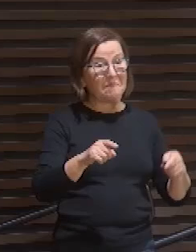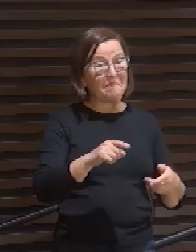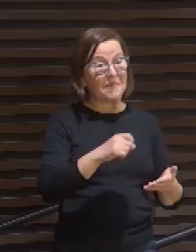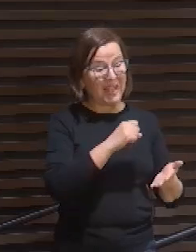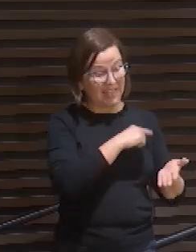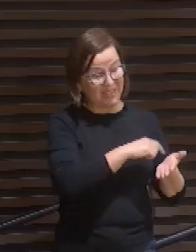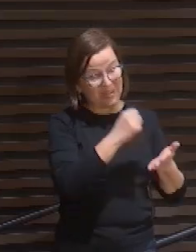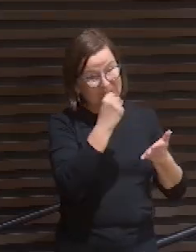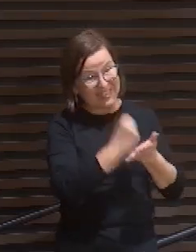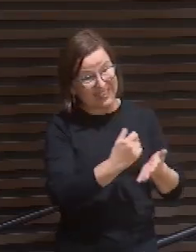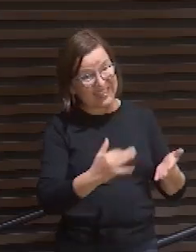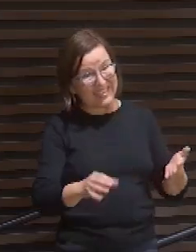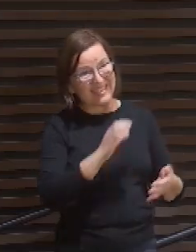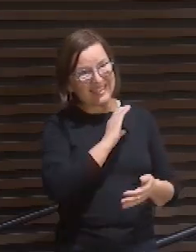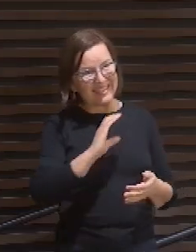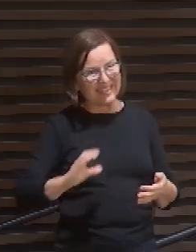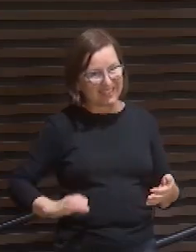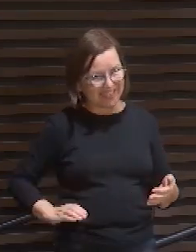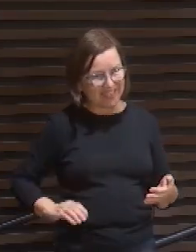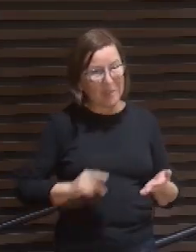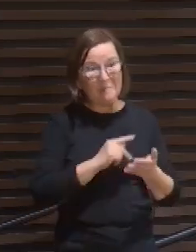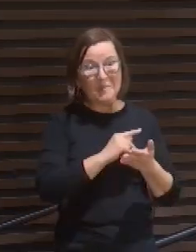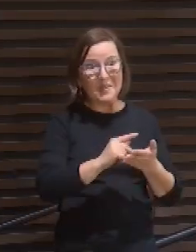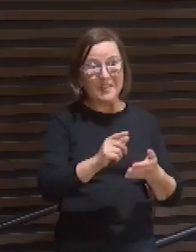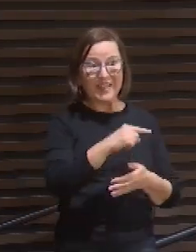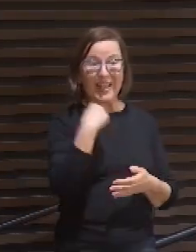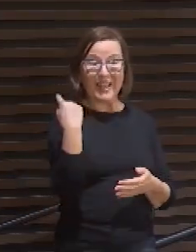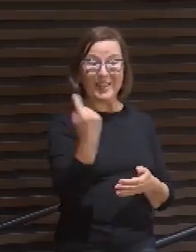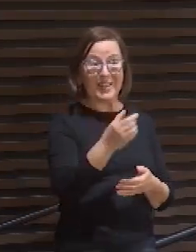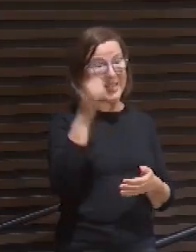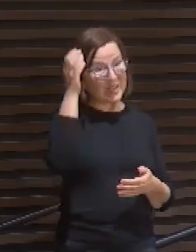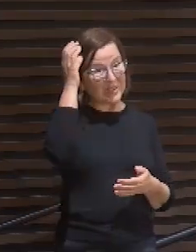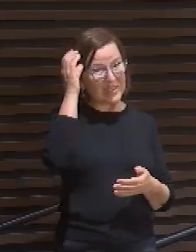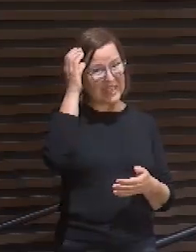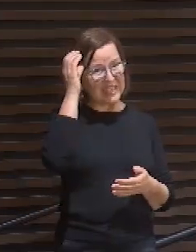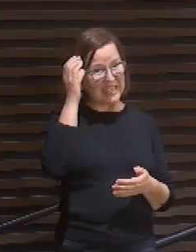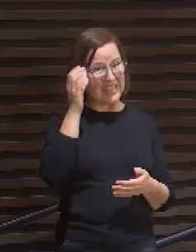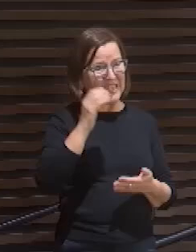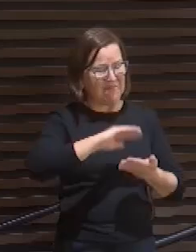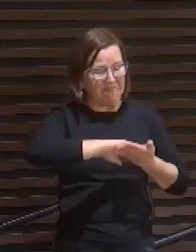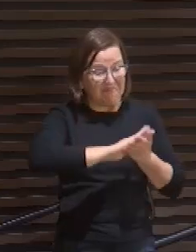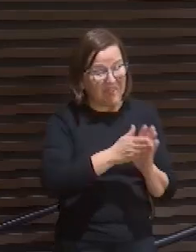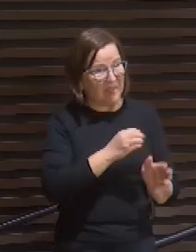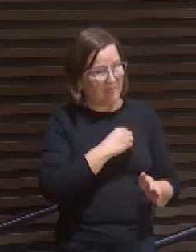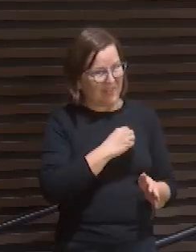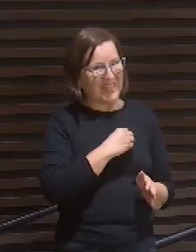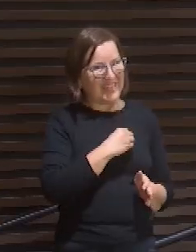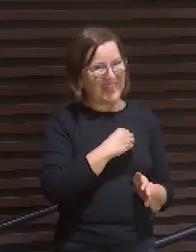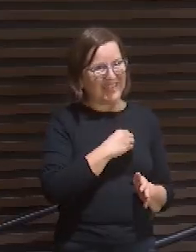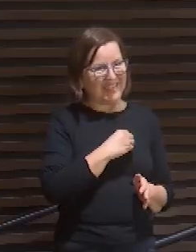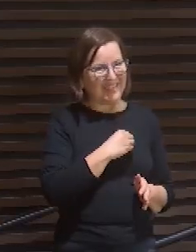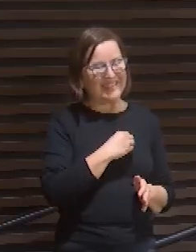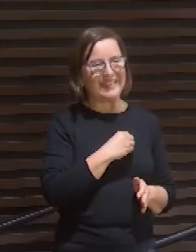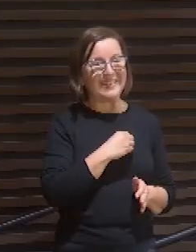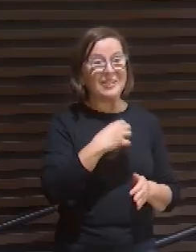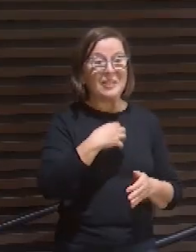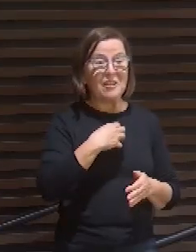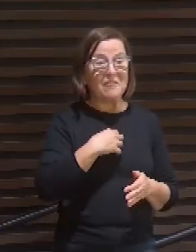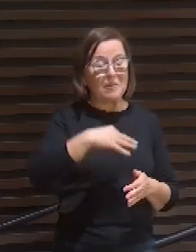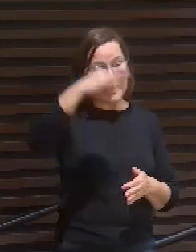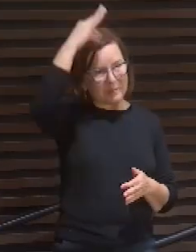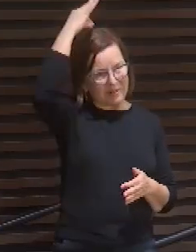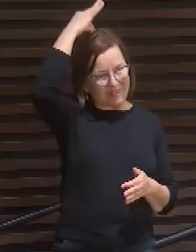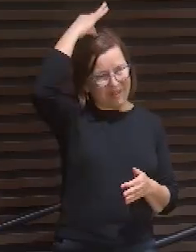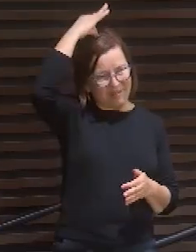a consciência e remover o pecado de forma espiritual e definitiva. Não